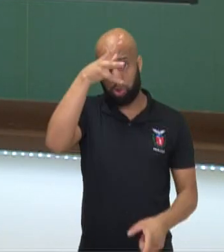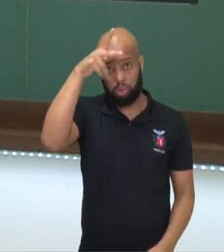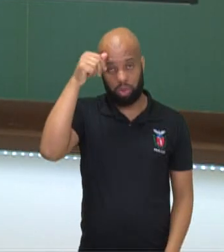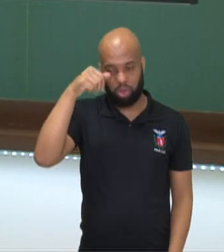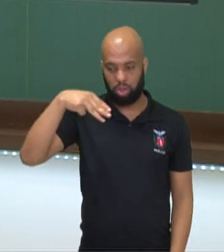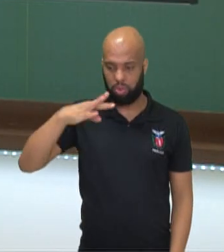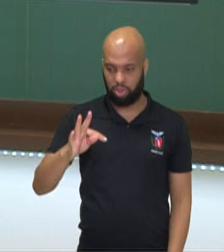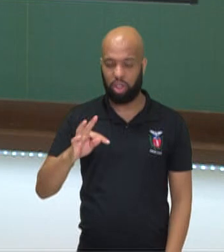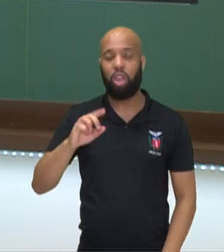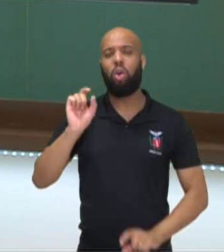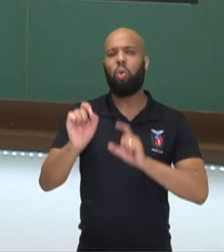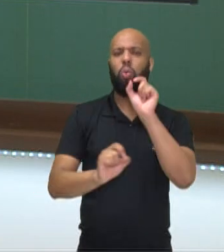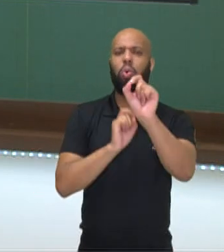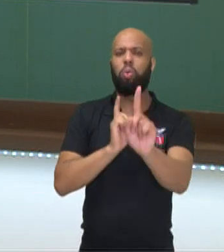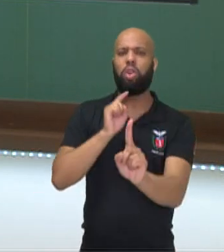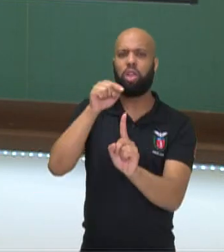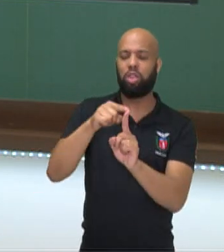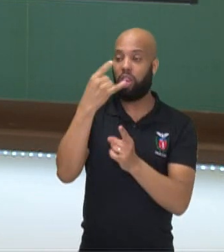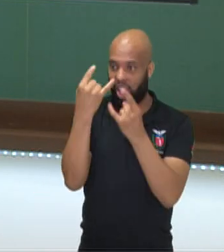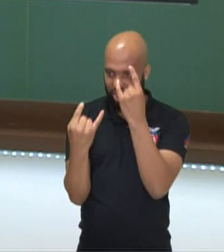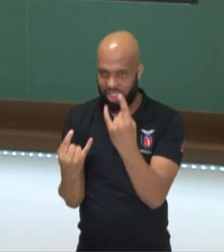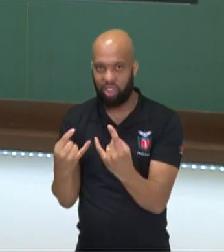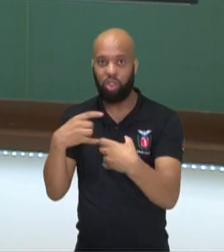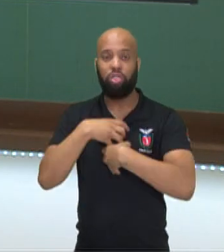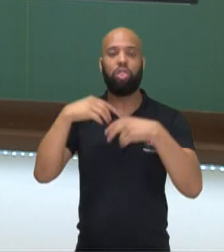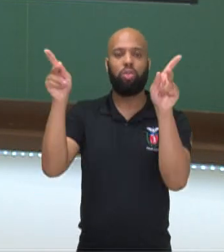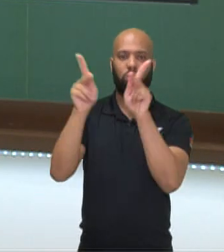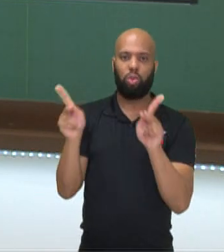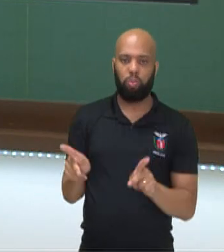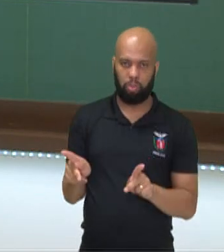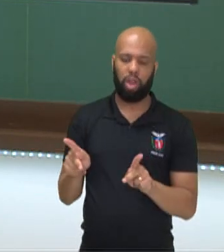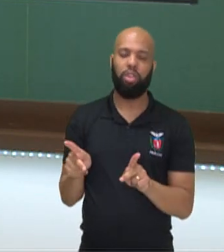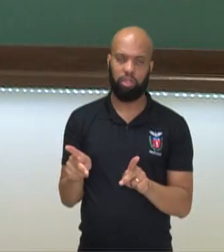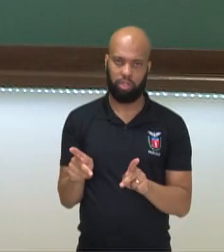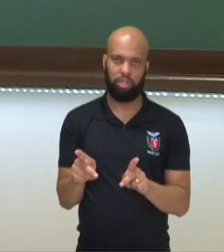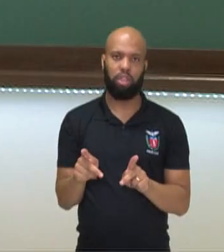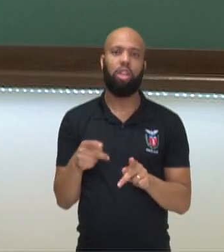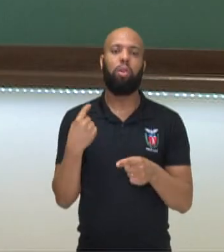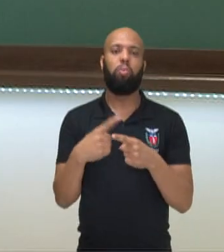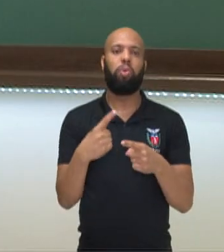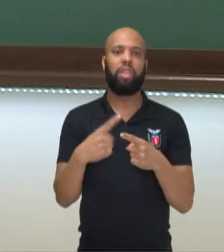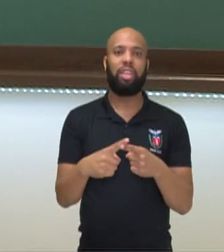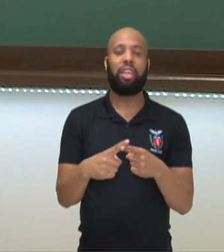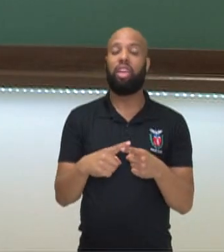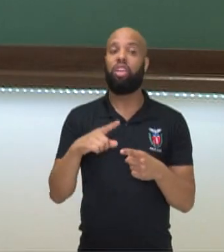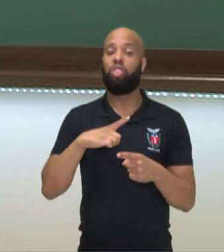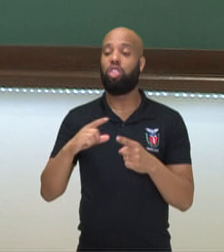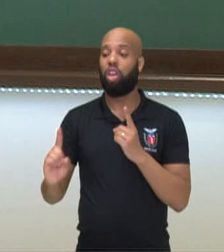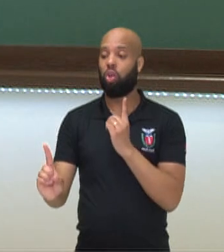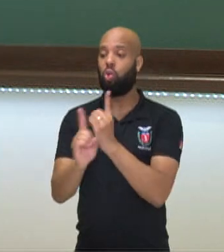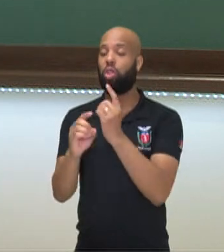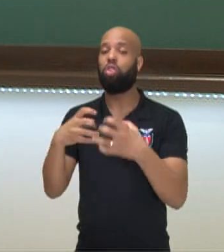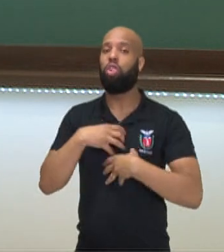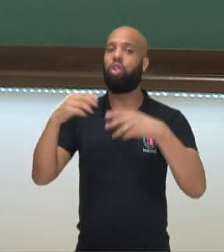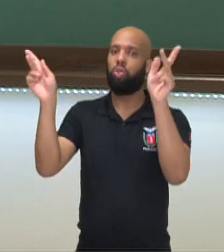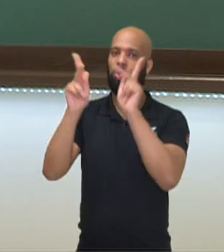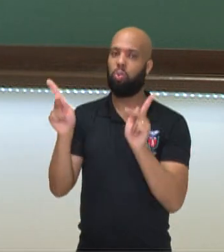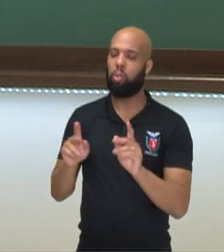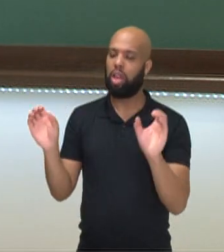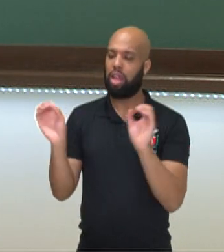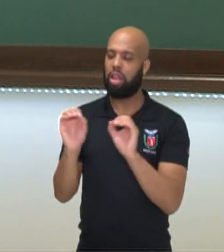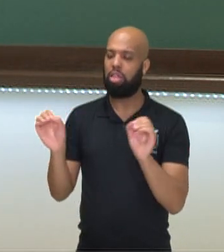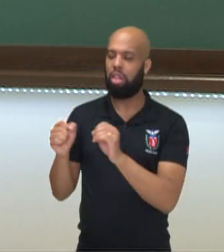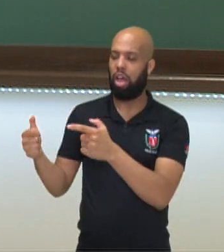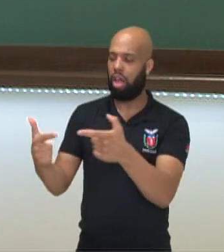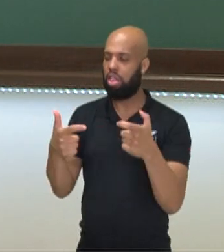ideia, a atração, pacificação, civilização, encontros pacíficos, sem